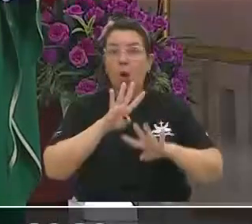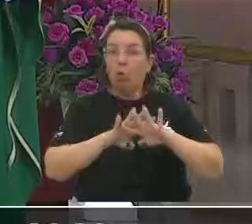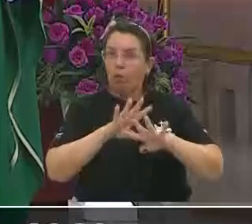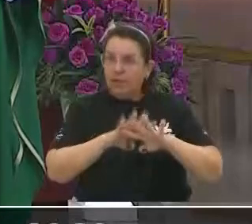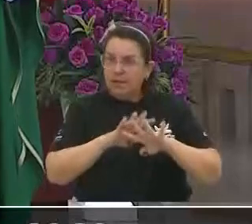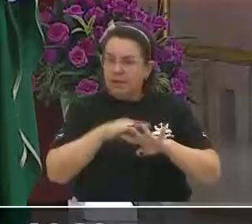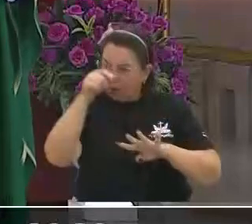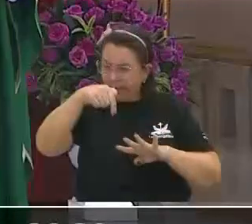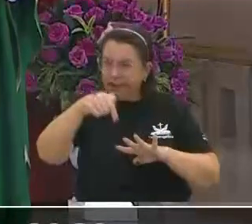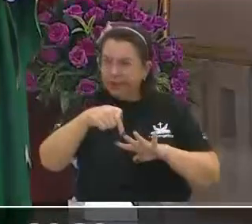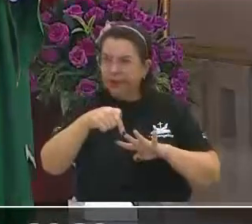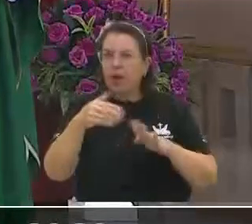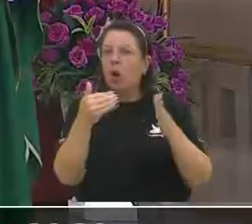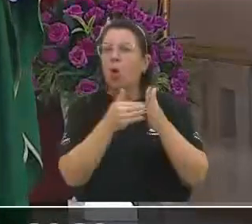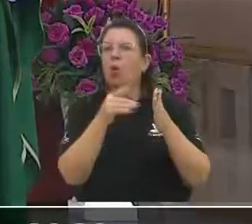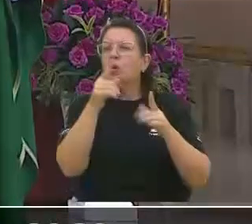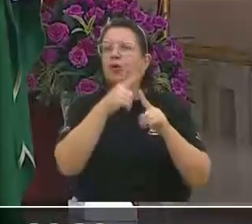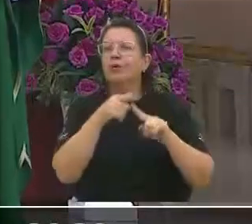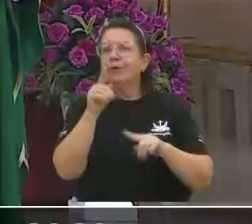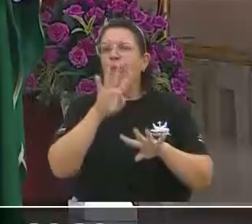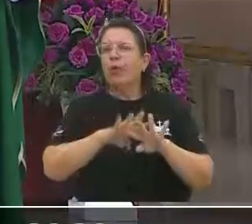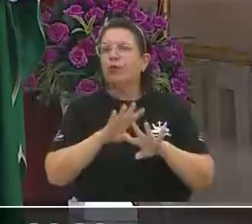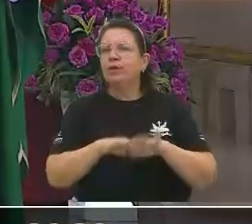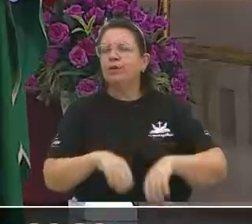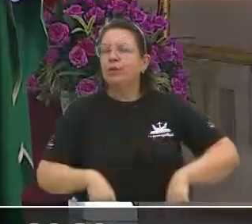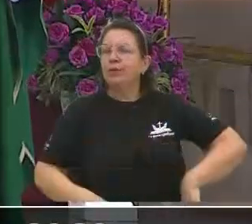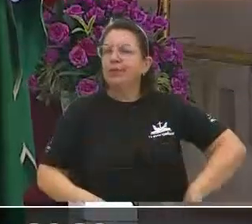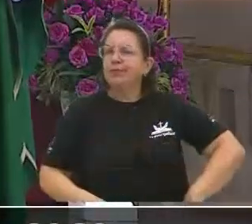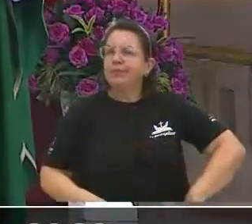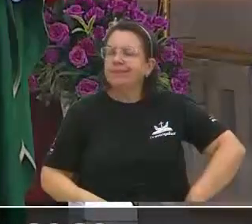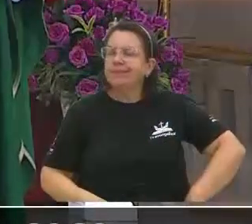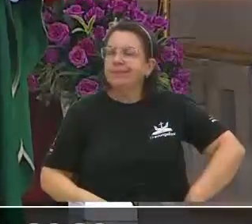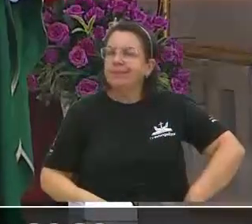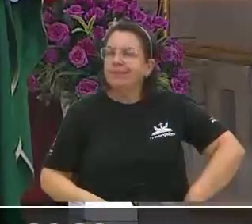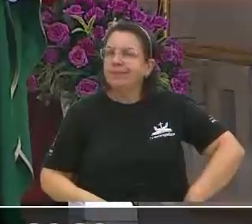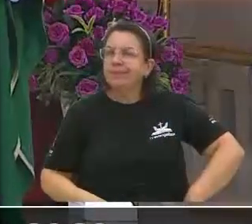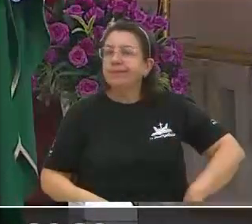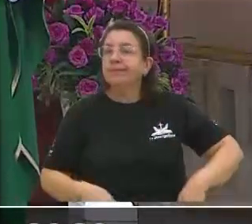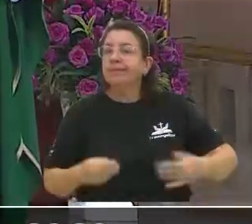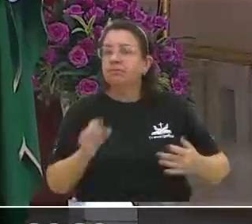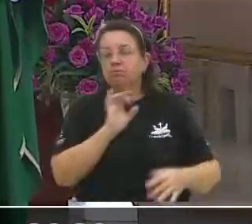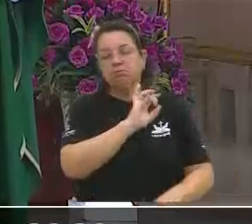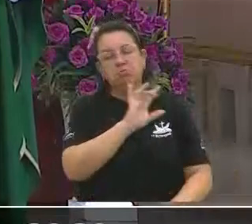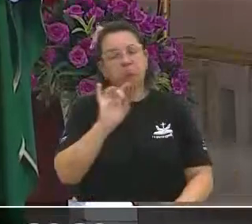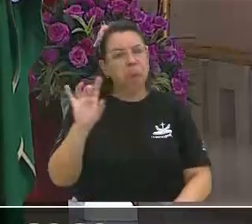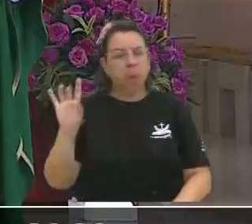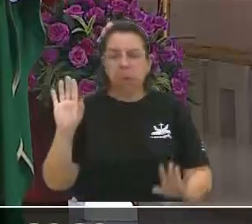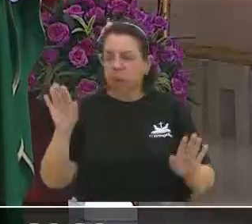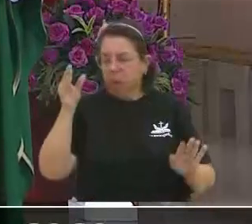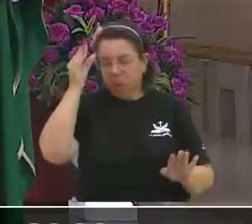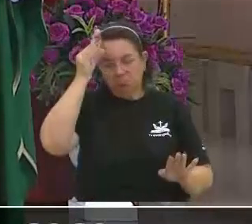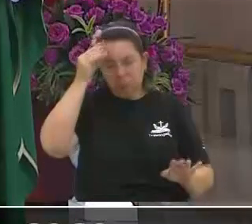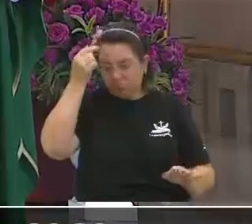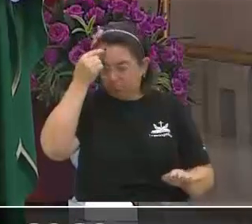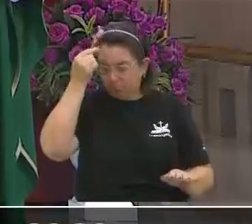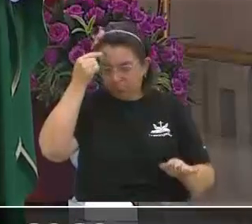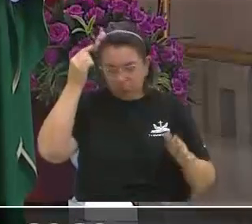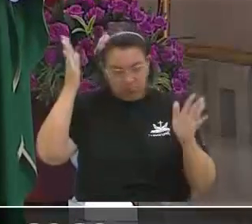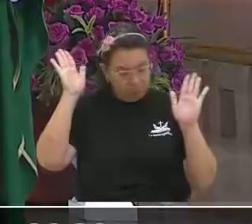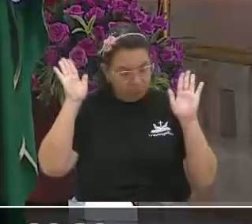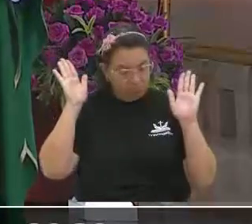qual foi a última vez que você conversou cada um procure na sua consciência